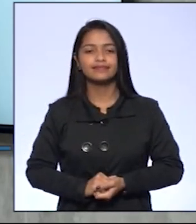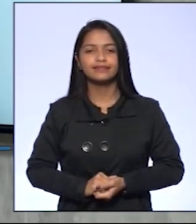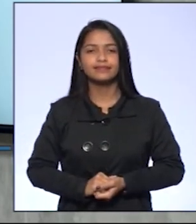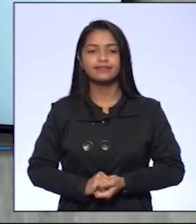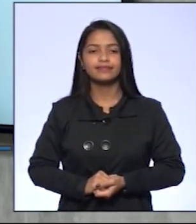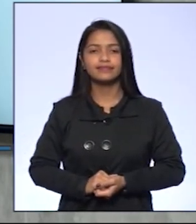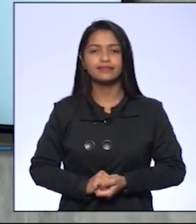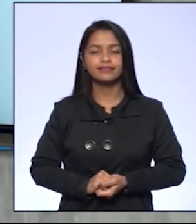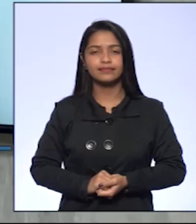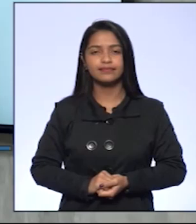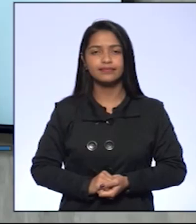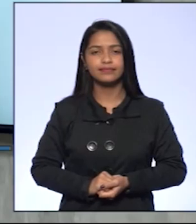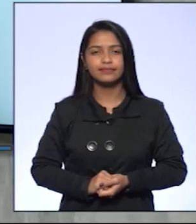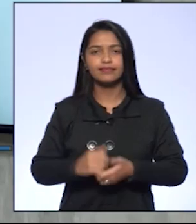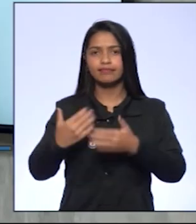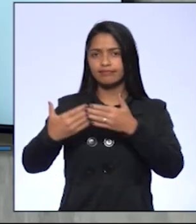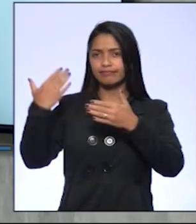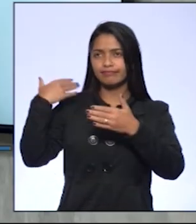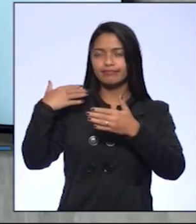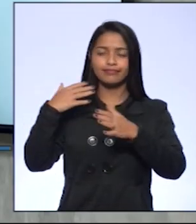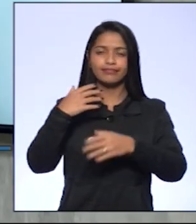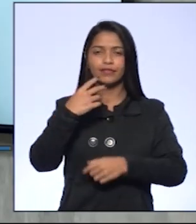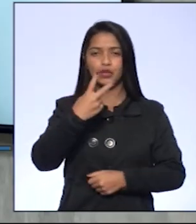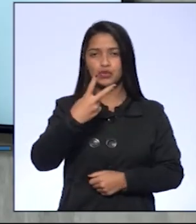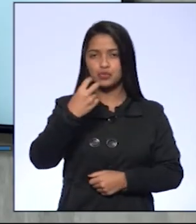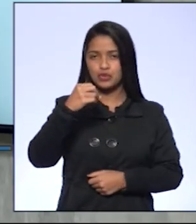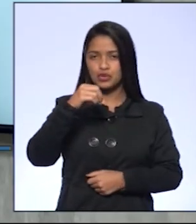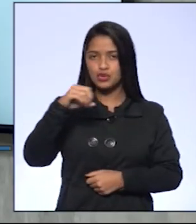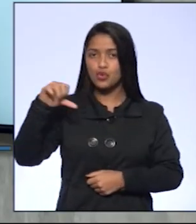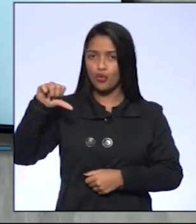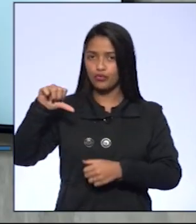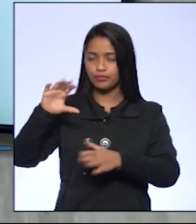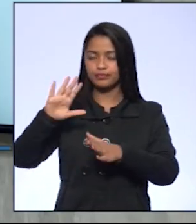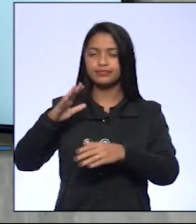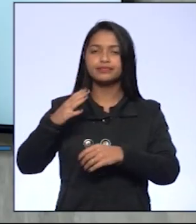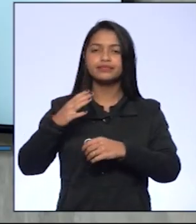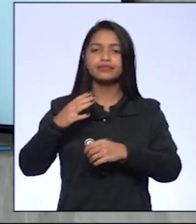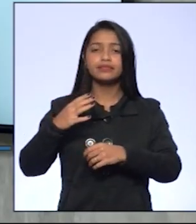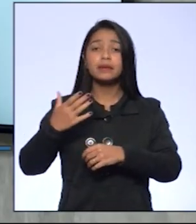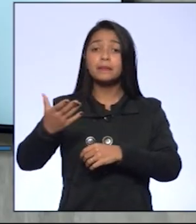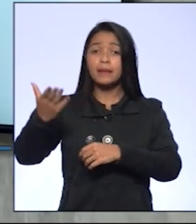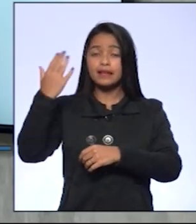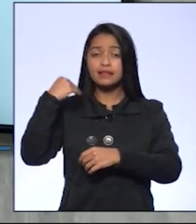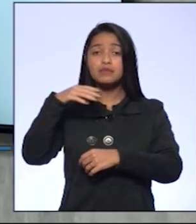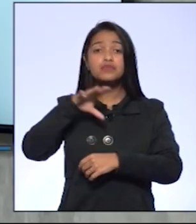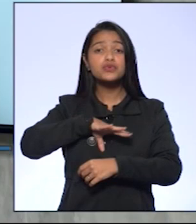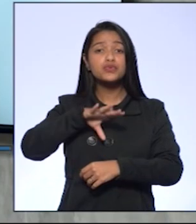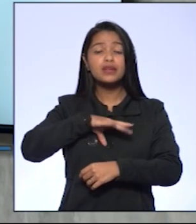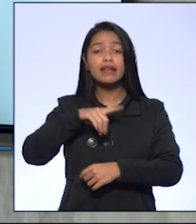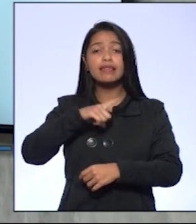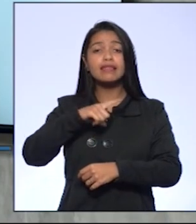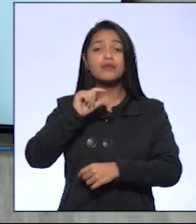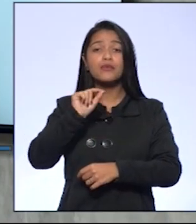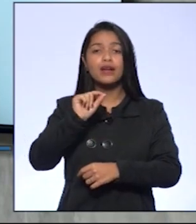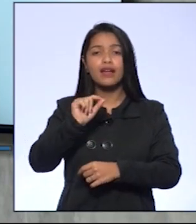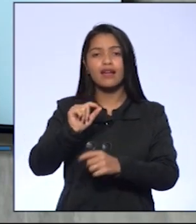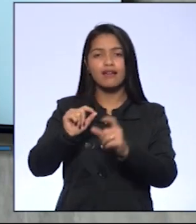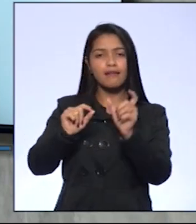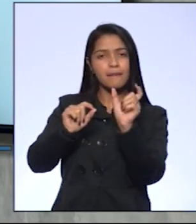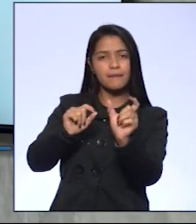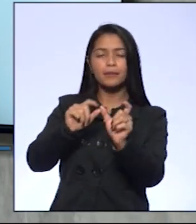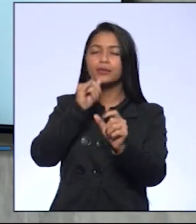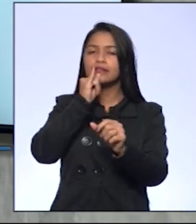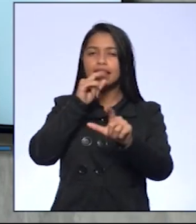Antigamente até 2009, existia na língua portuguesa um negócio chamado trema, que a gente colocava sobre palavras